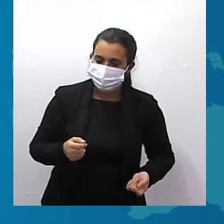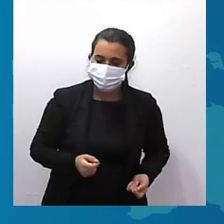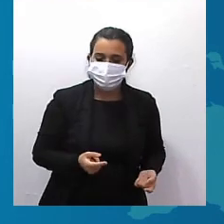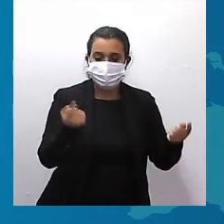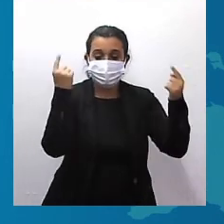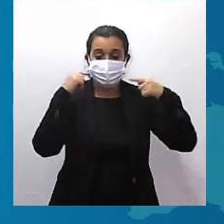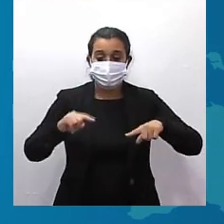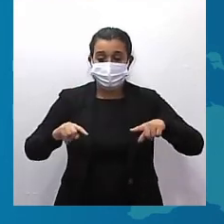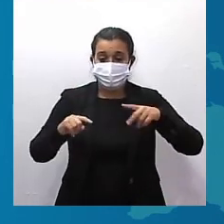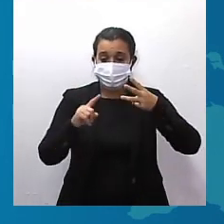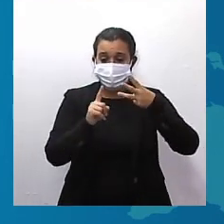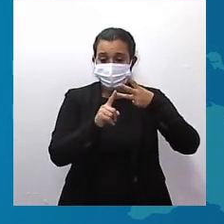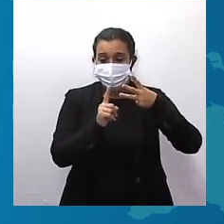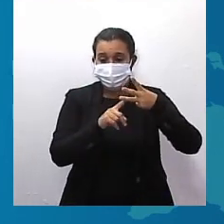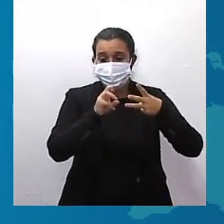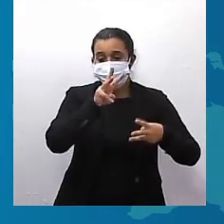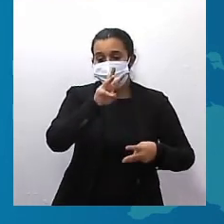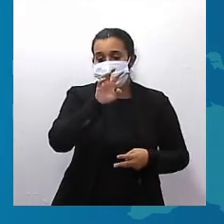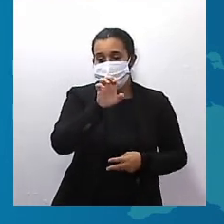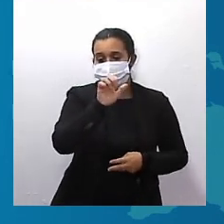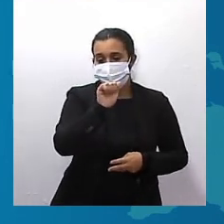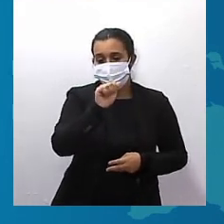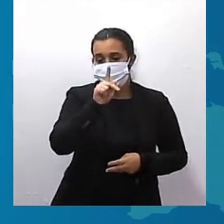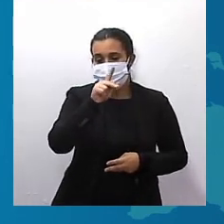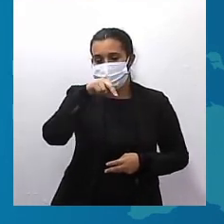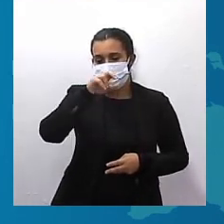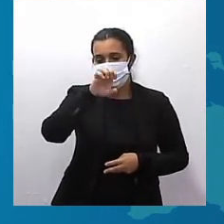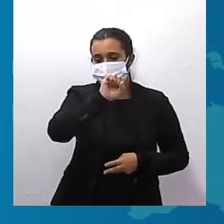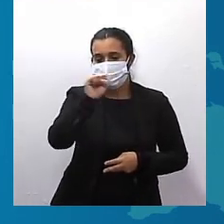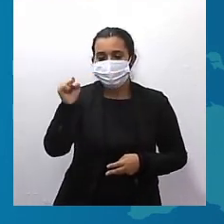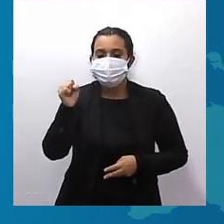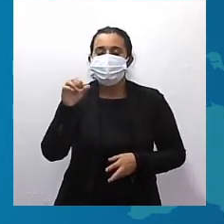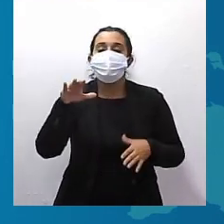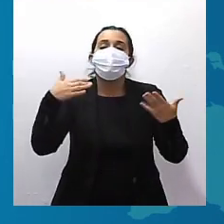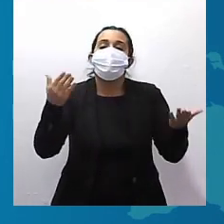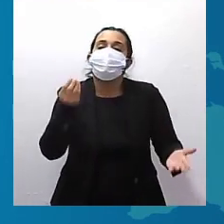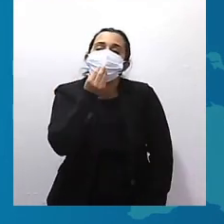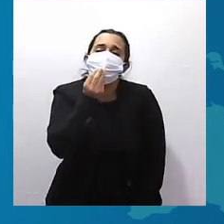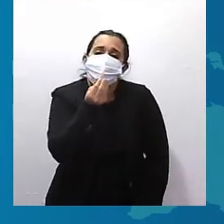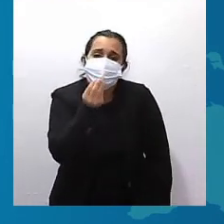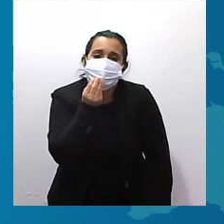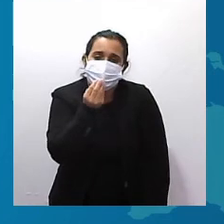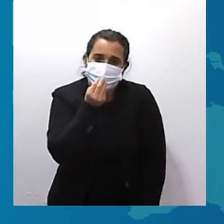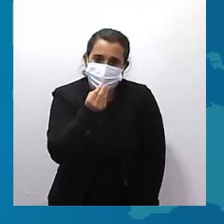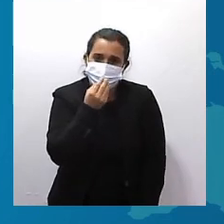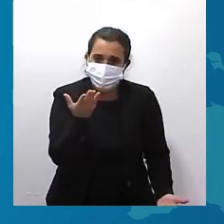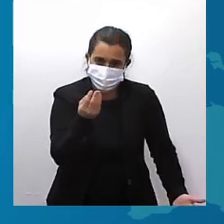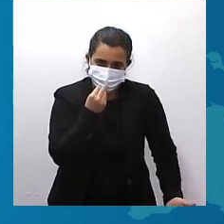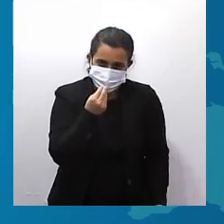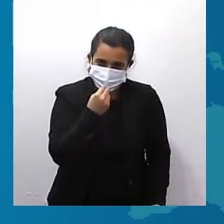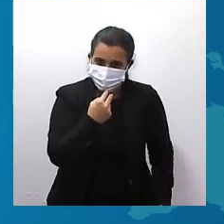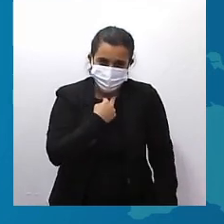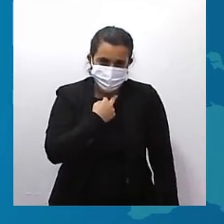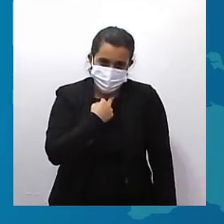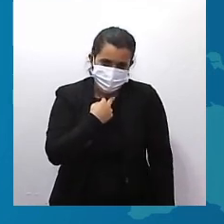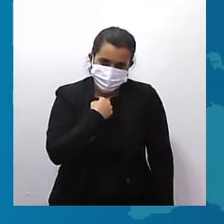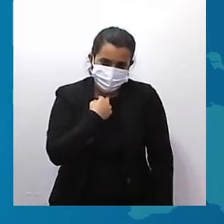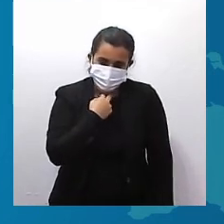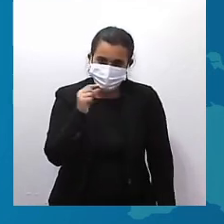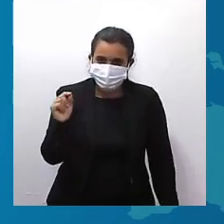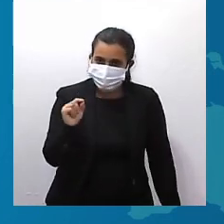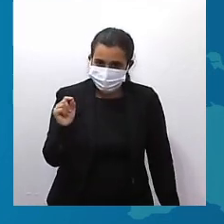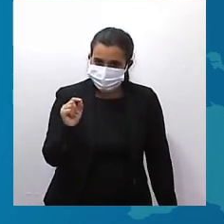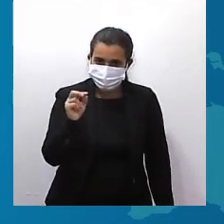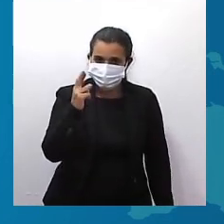embaixo tem the weakness, que seria a fraqueza desse personagem, que seria o que ele não pode fazer, como nós fizemos lá